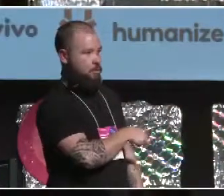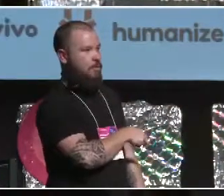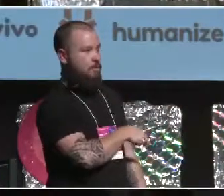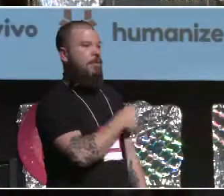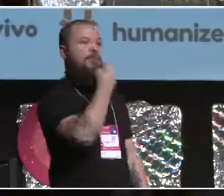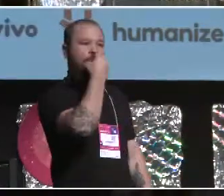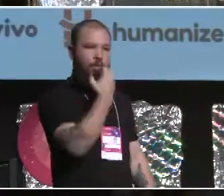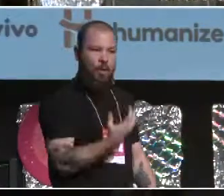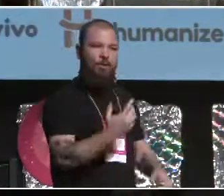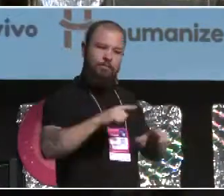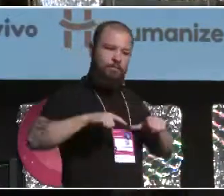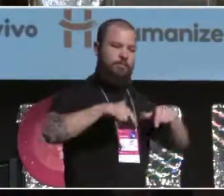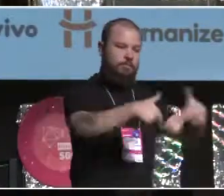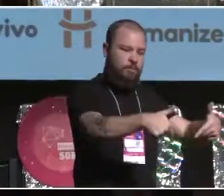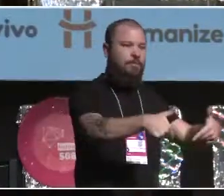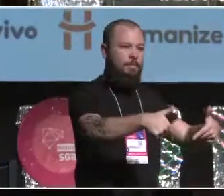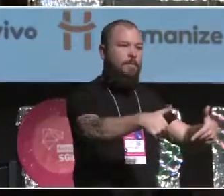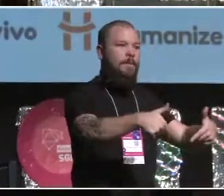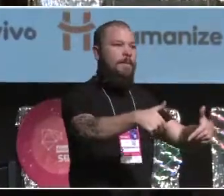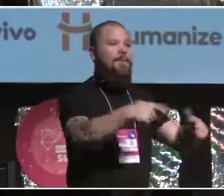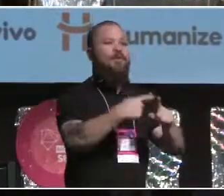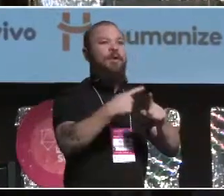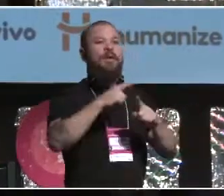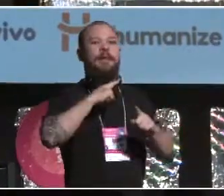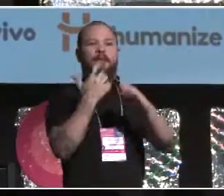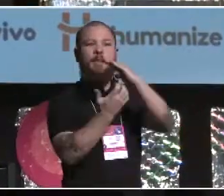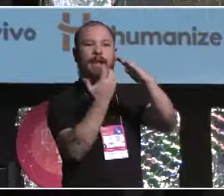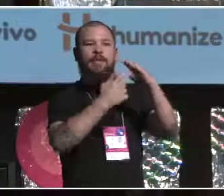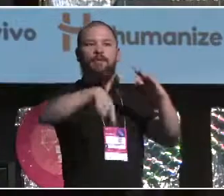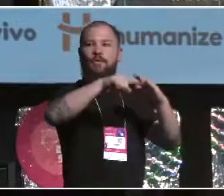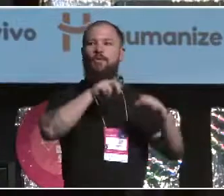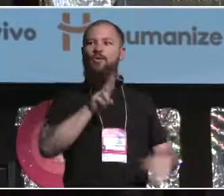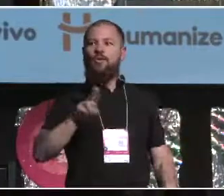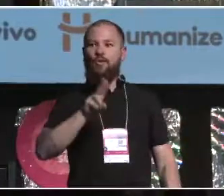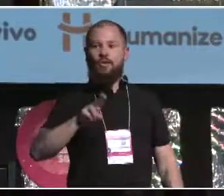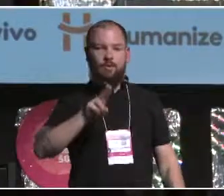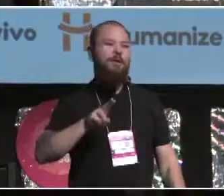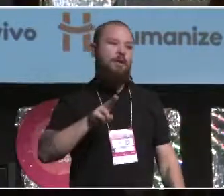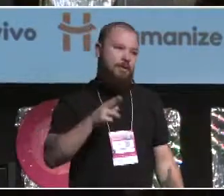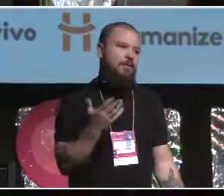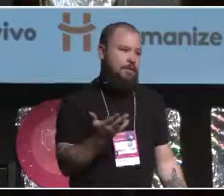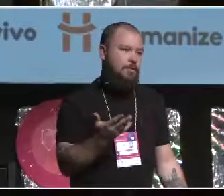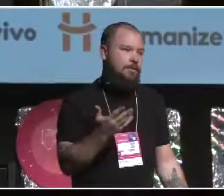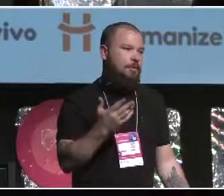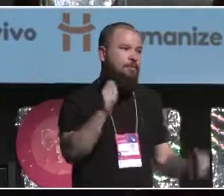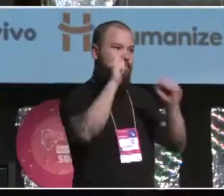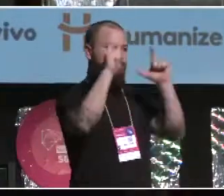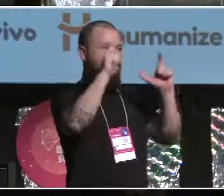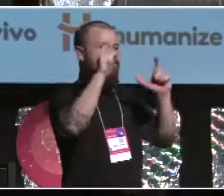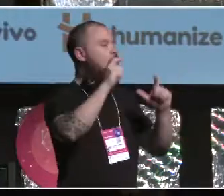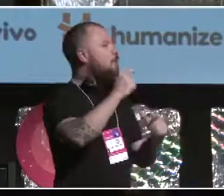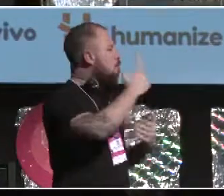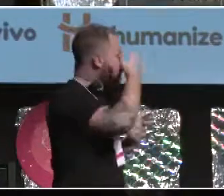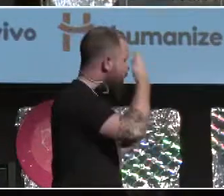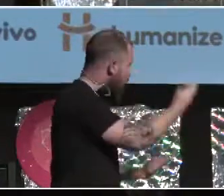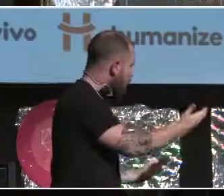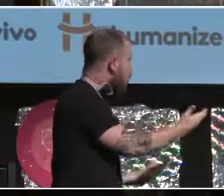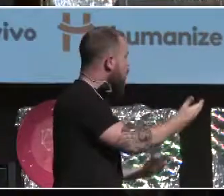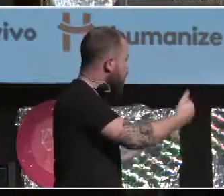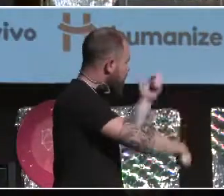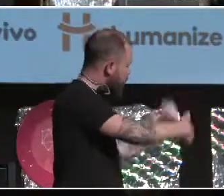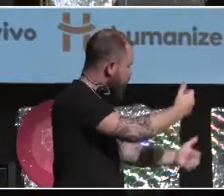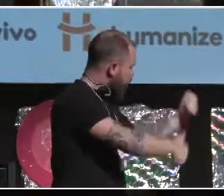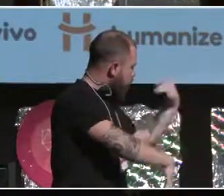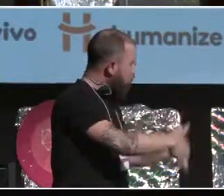legais das empresas das quais a gente consome, né? Então, super obrigada, que a gente possa sair um pouco mais inspirado sobre isso